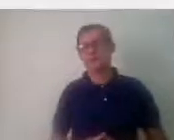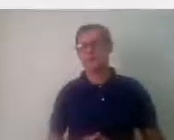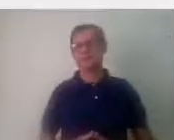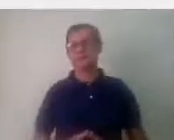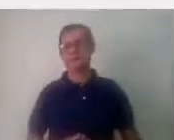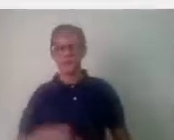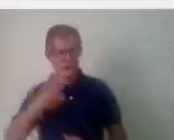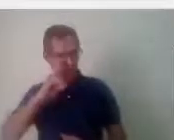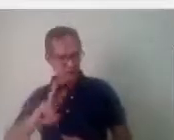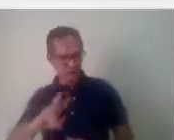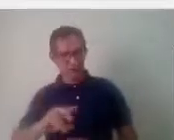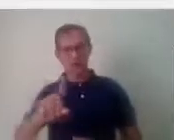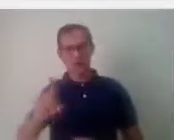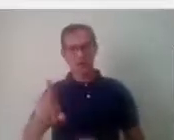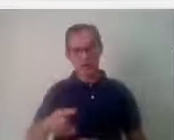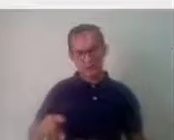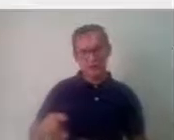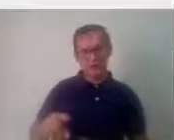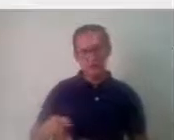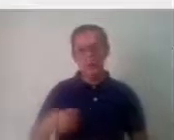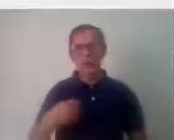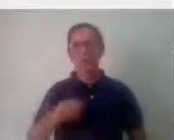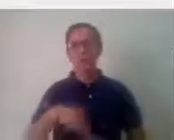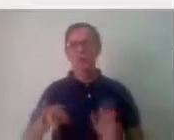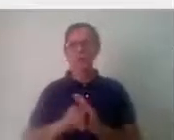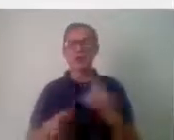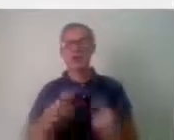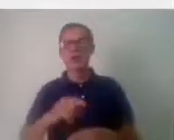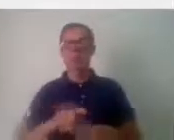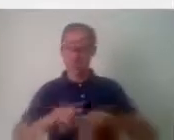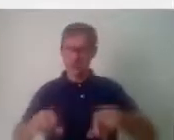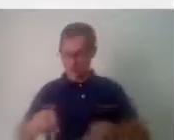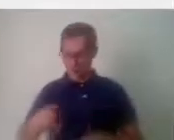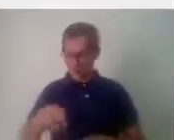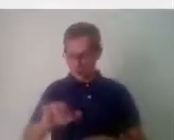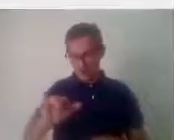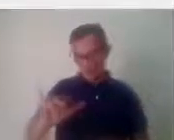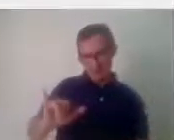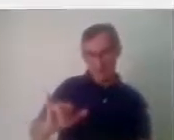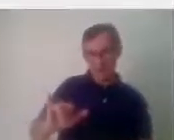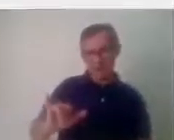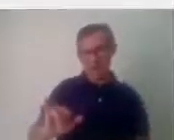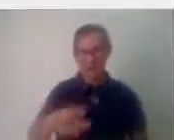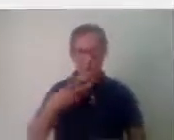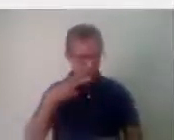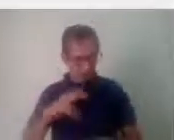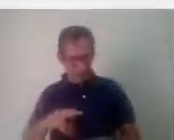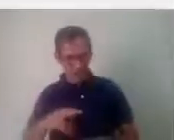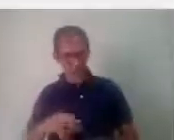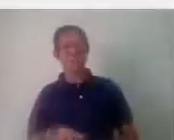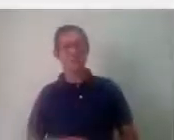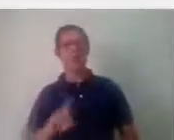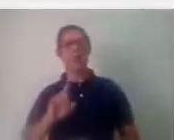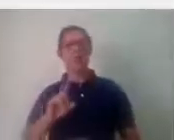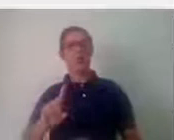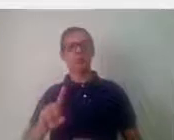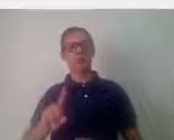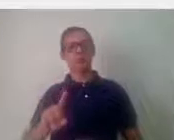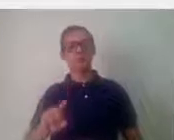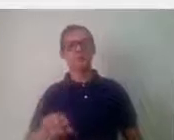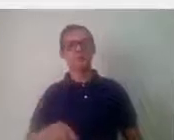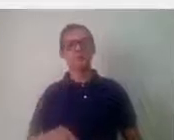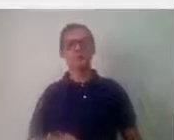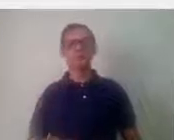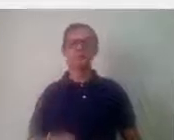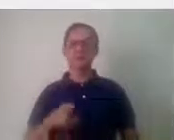Olha aqui, ó, integral. Como que eu vou saber qual que é a variação de x, qual que é a variação de y? Olha para os Ds da vida aqui, ó. Aqui ele está